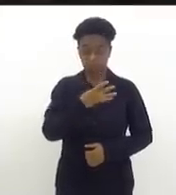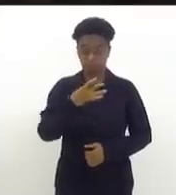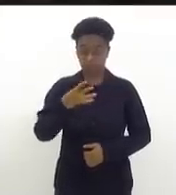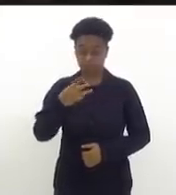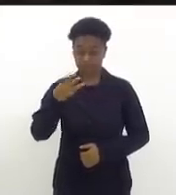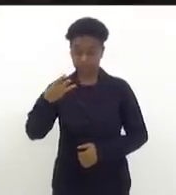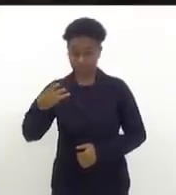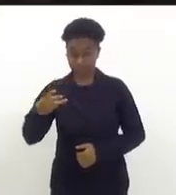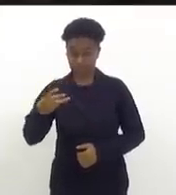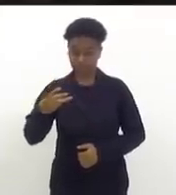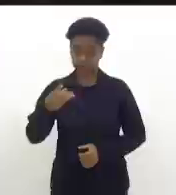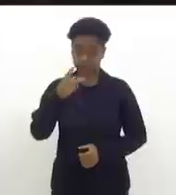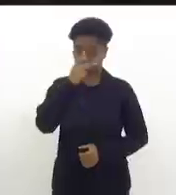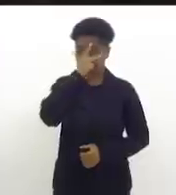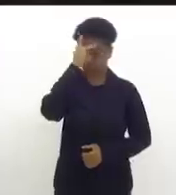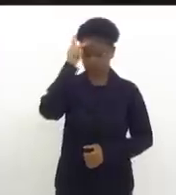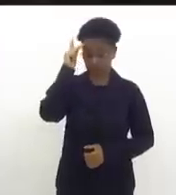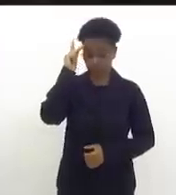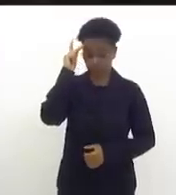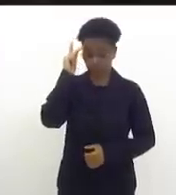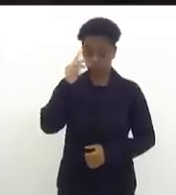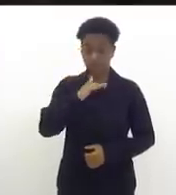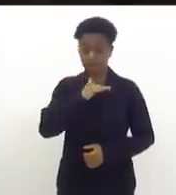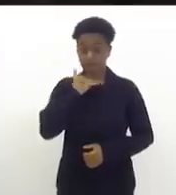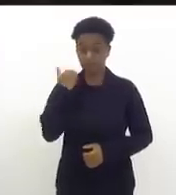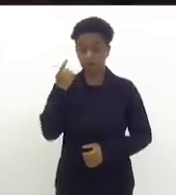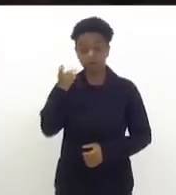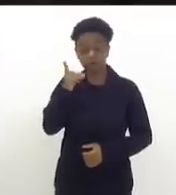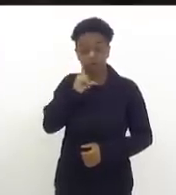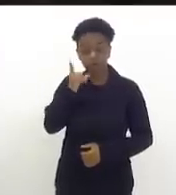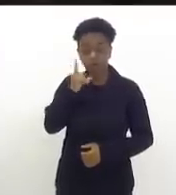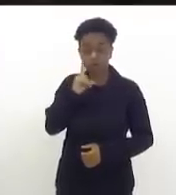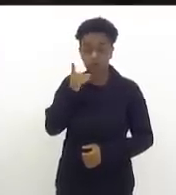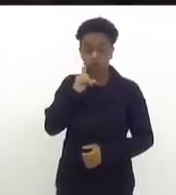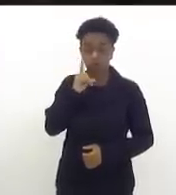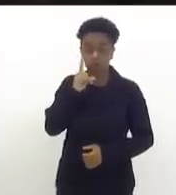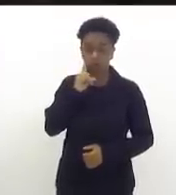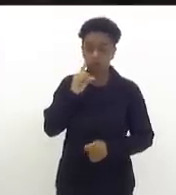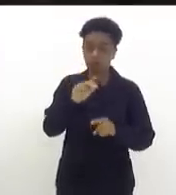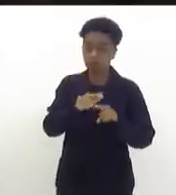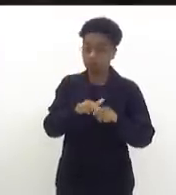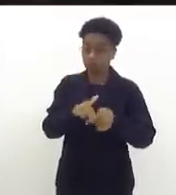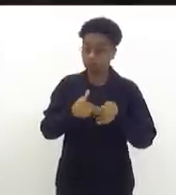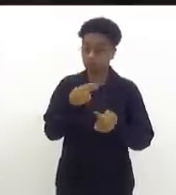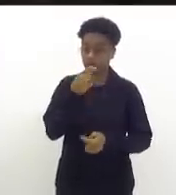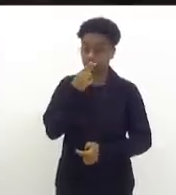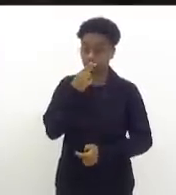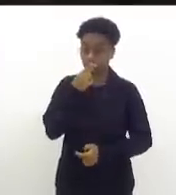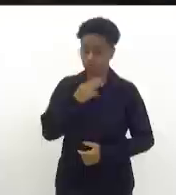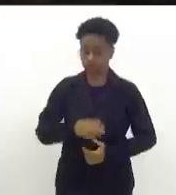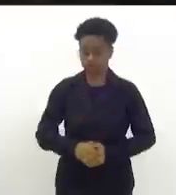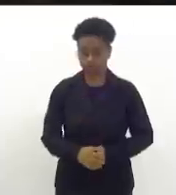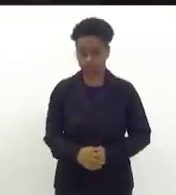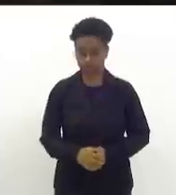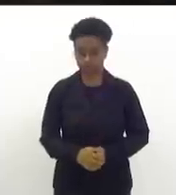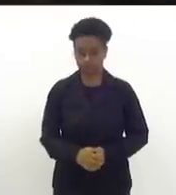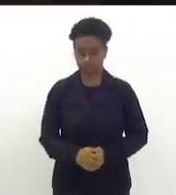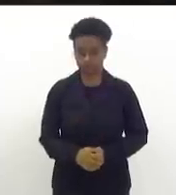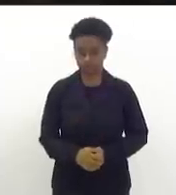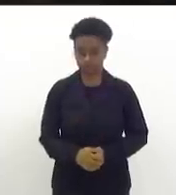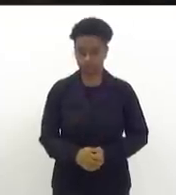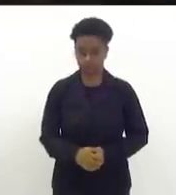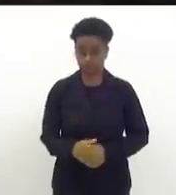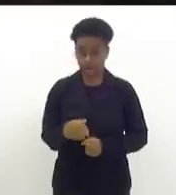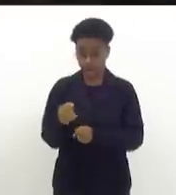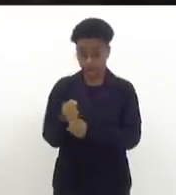pessoas morrem por dia por causa do fumo por